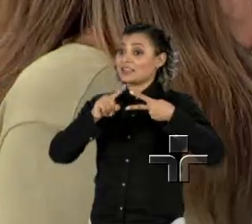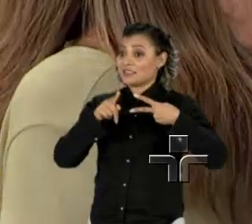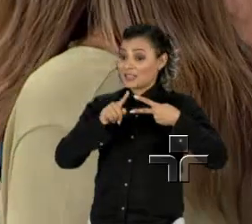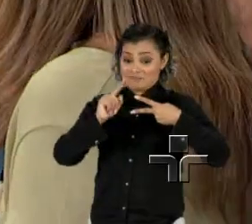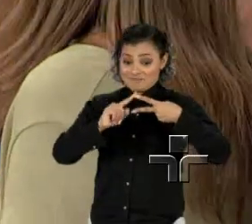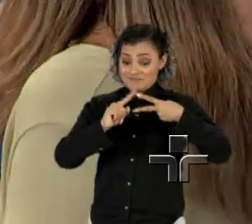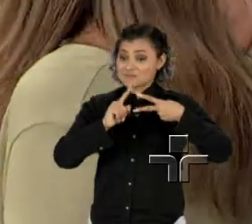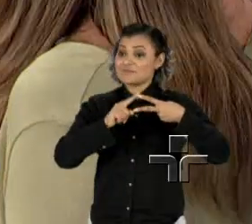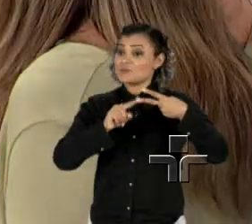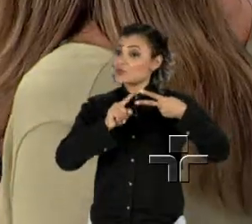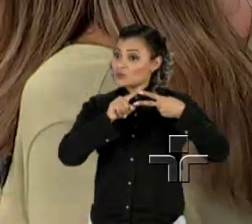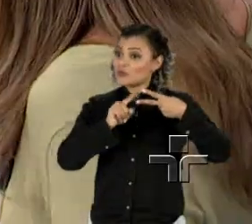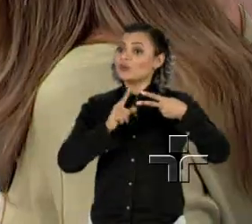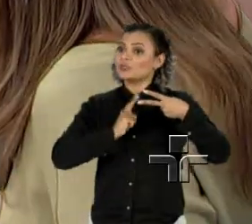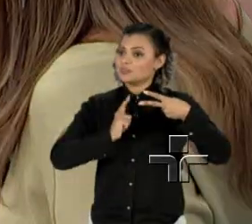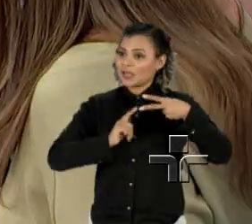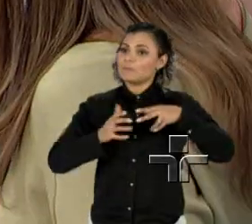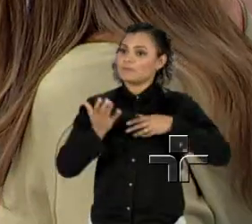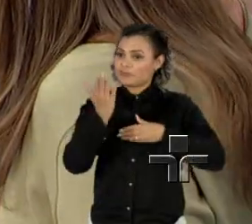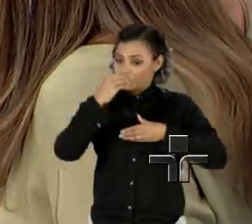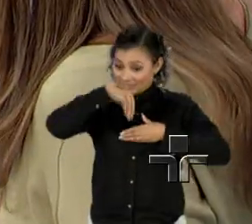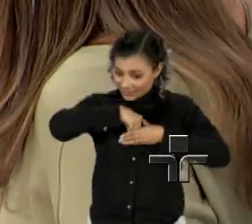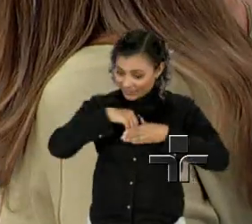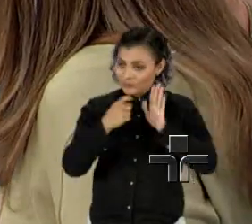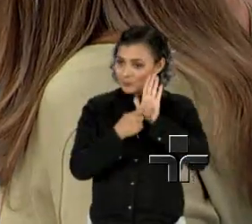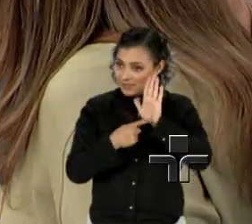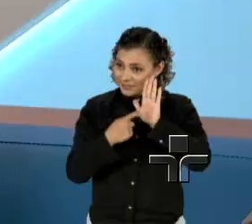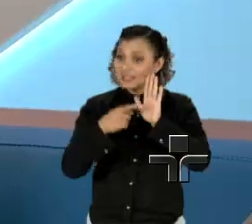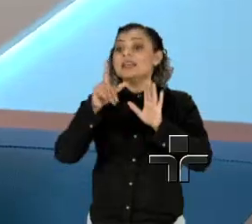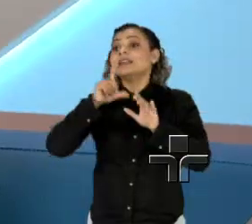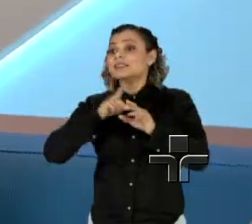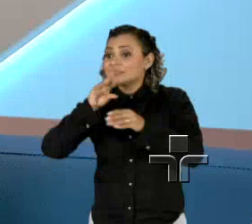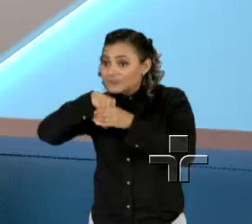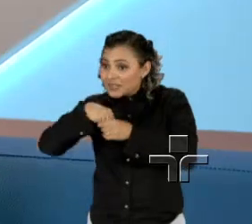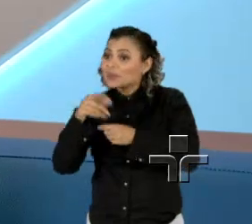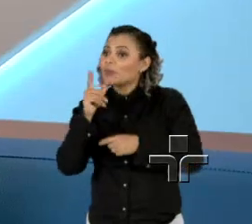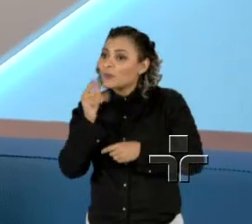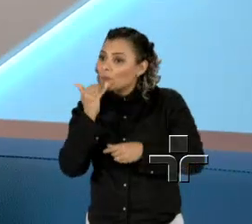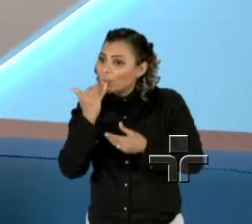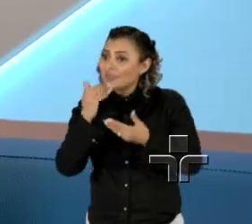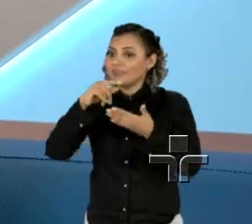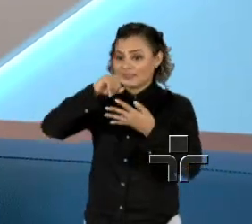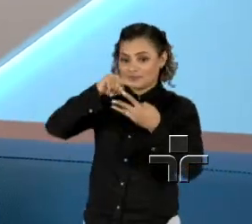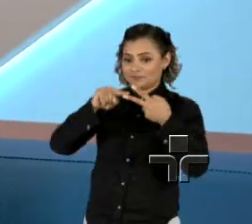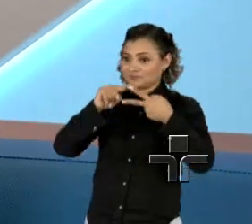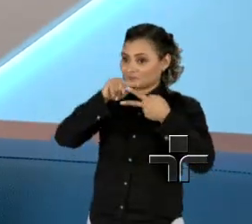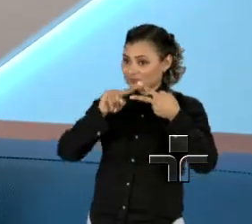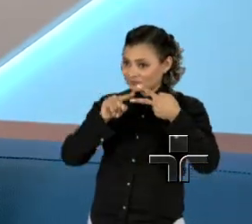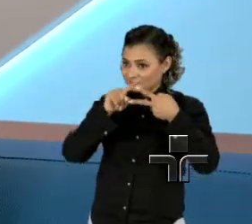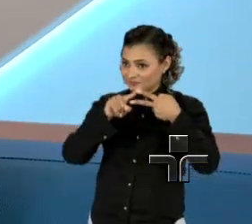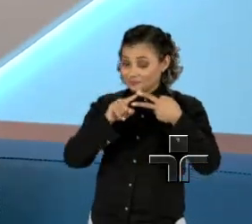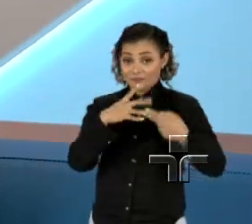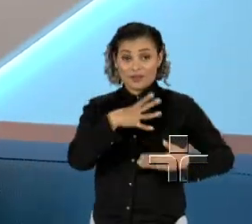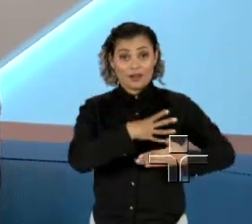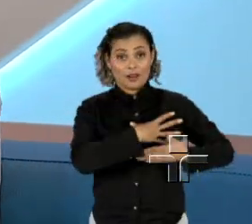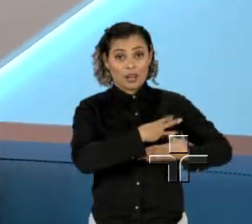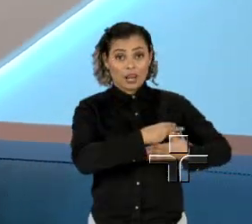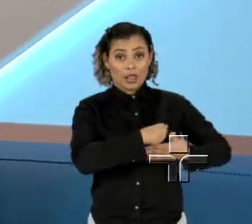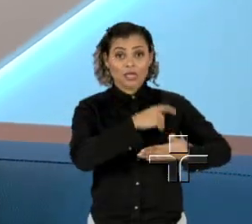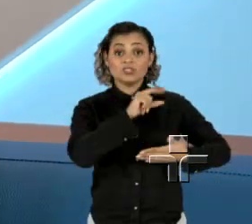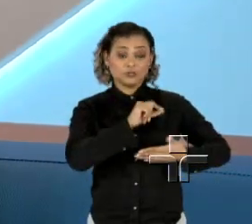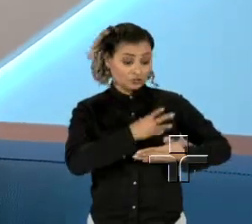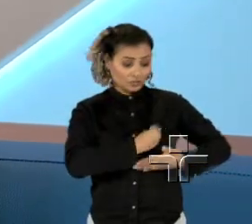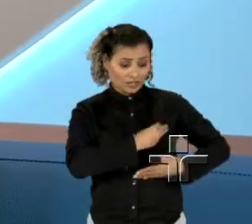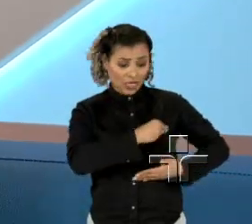Vamos explicar para Tônia, então. Sim, o aleitamento materno, ele é um alimento... O leite materno é um alimento